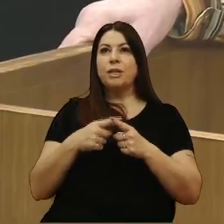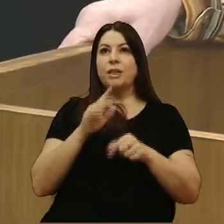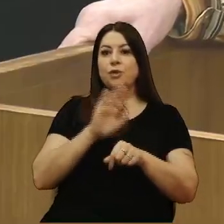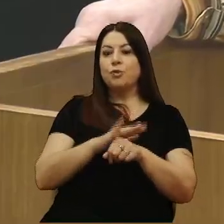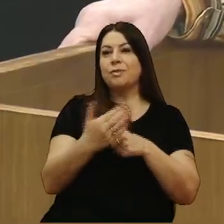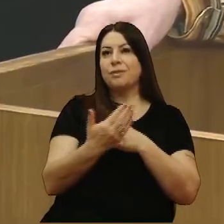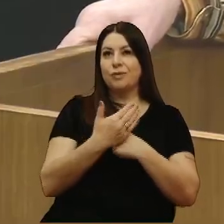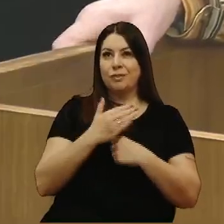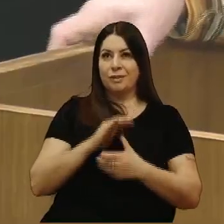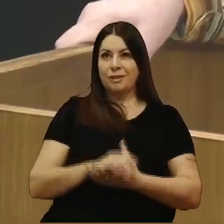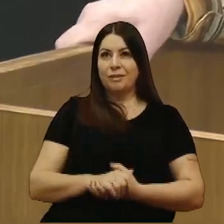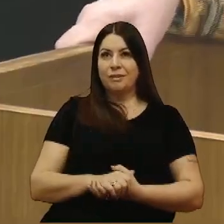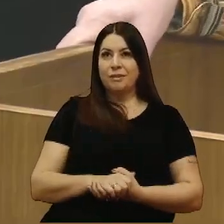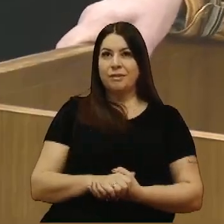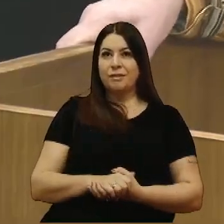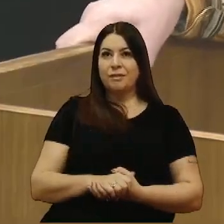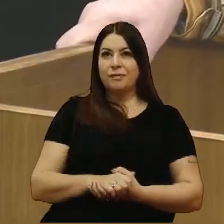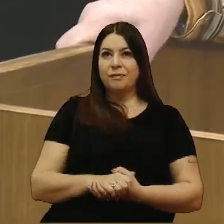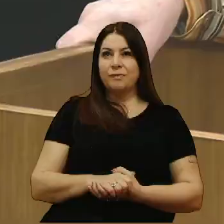duas mãos?